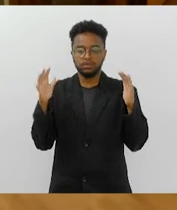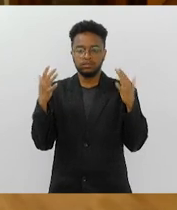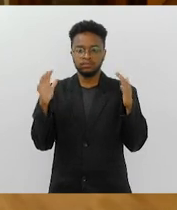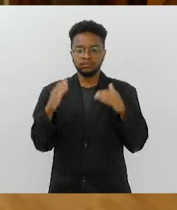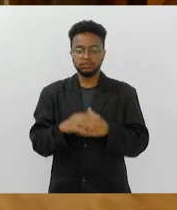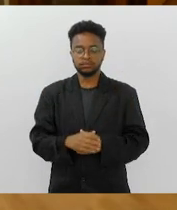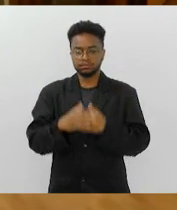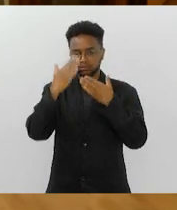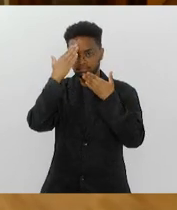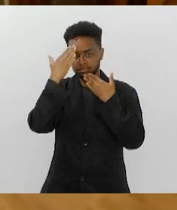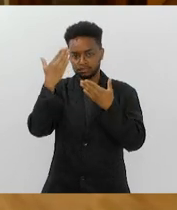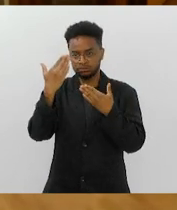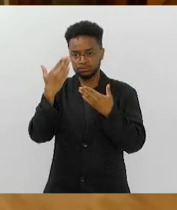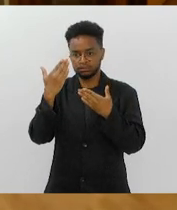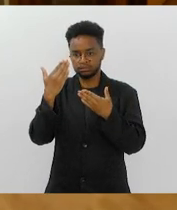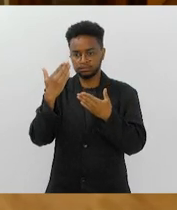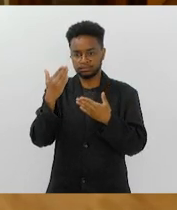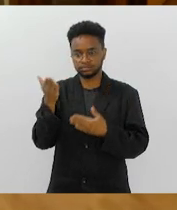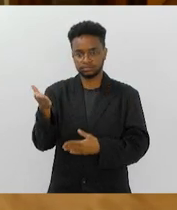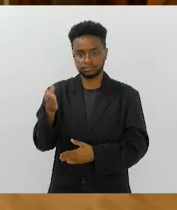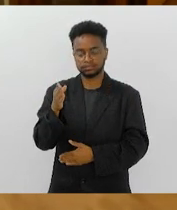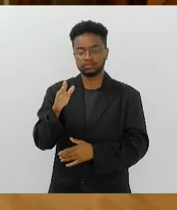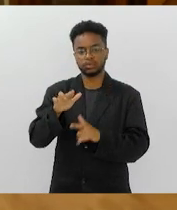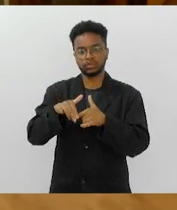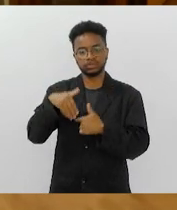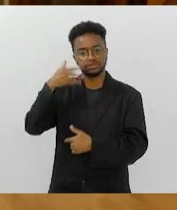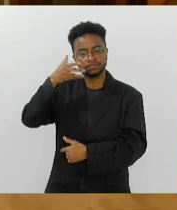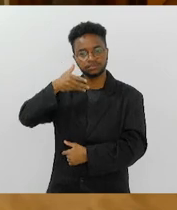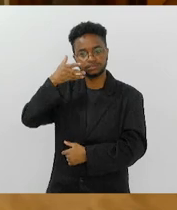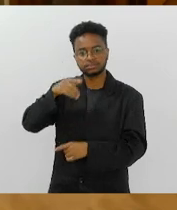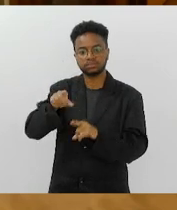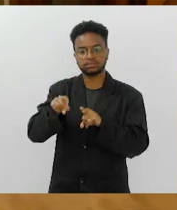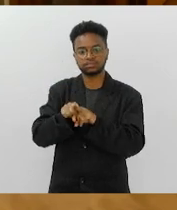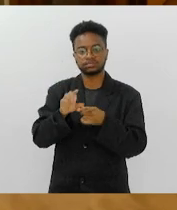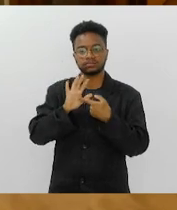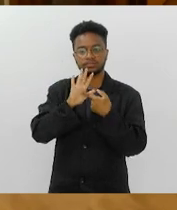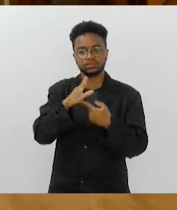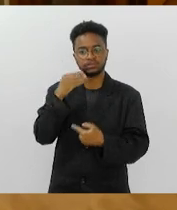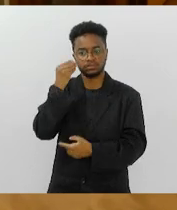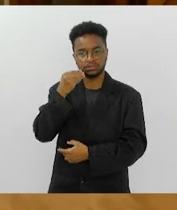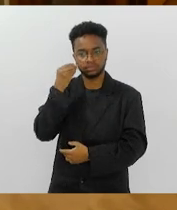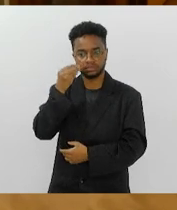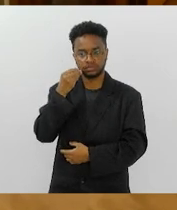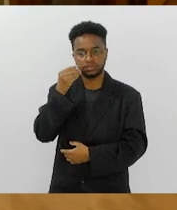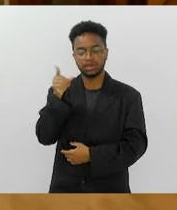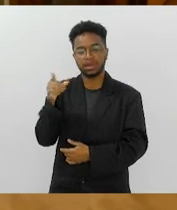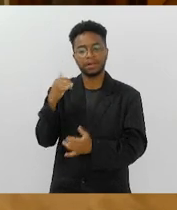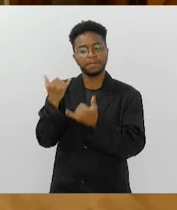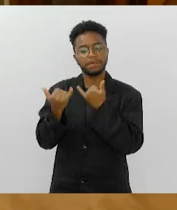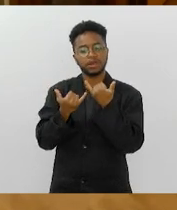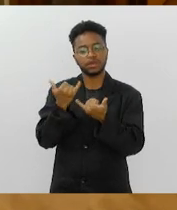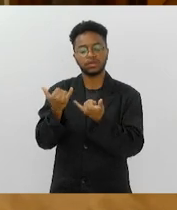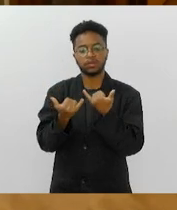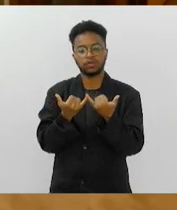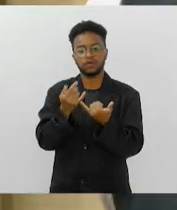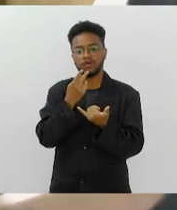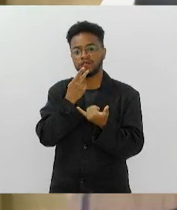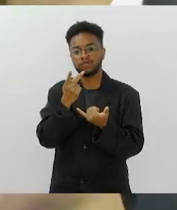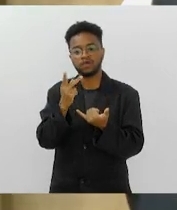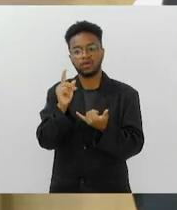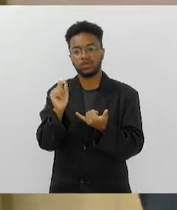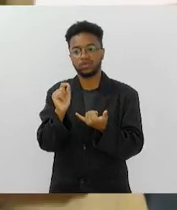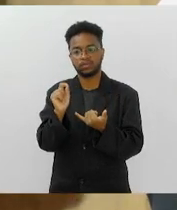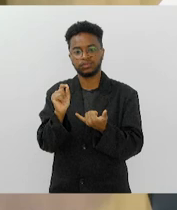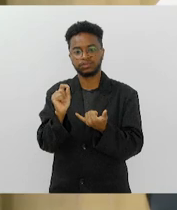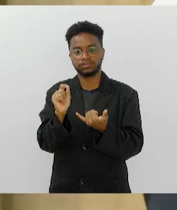Muito obrigado, tenente-coronel Paulo Henrique, pelas palavras, dividir a sua experiência. Paulo Henrique fez uma brincadeira, disse que